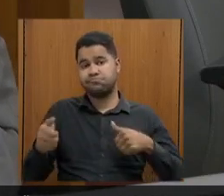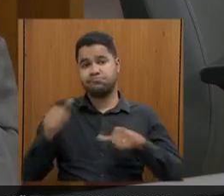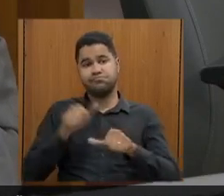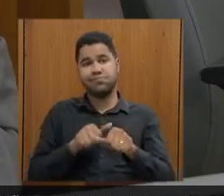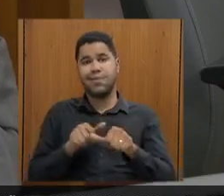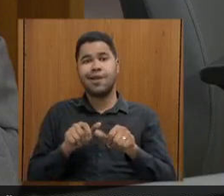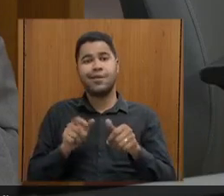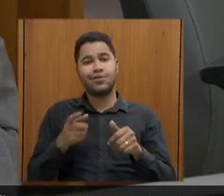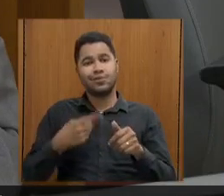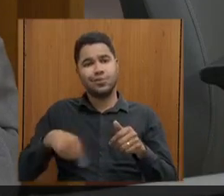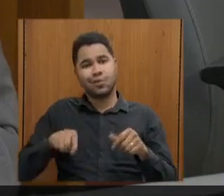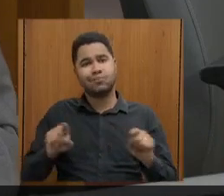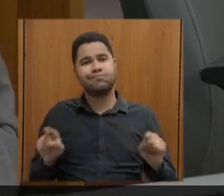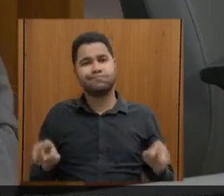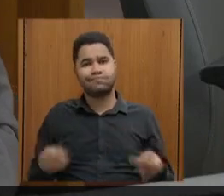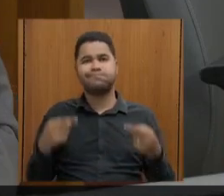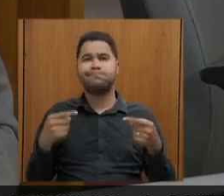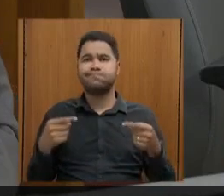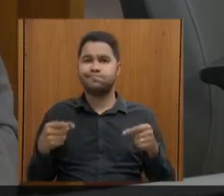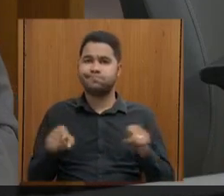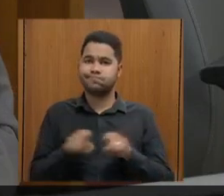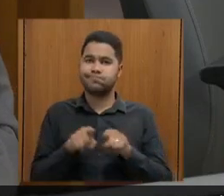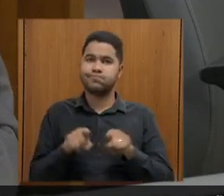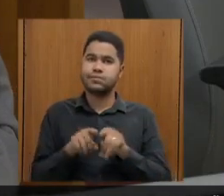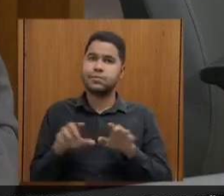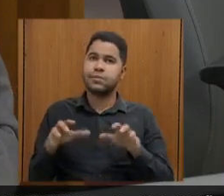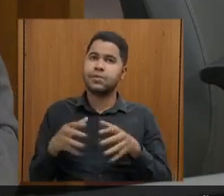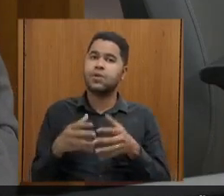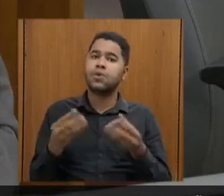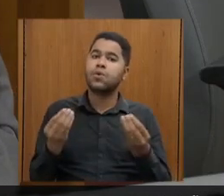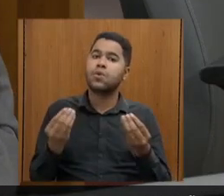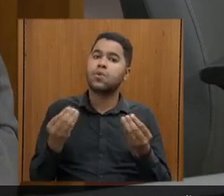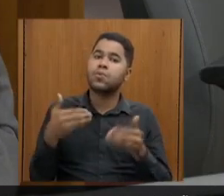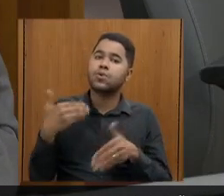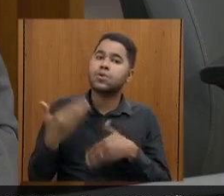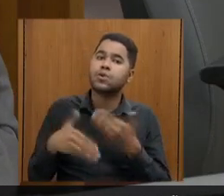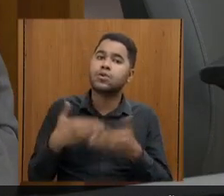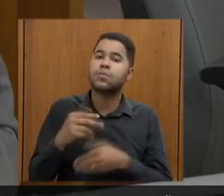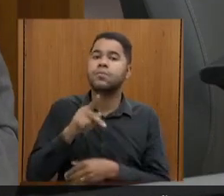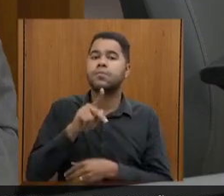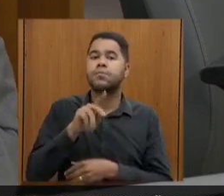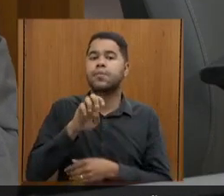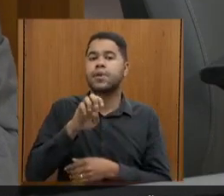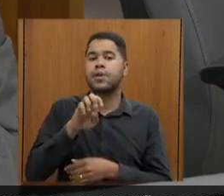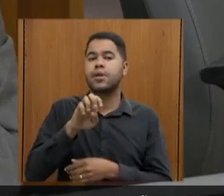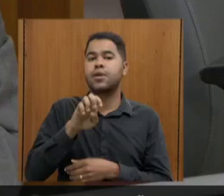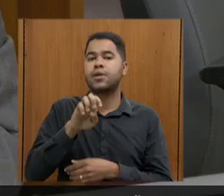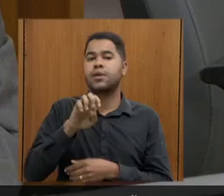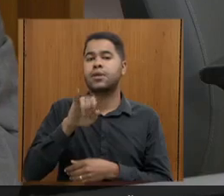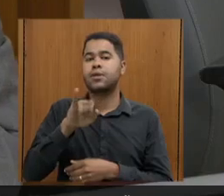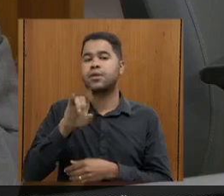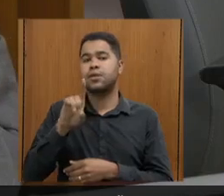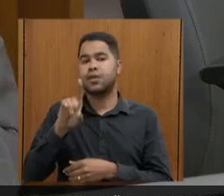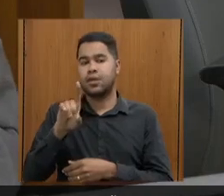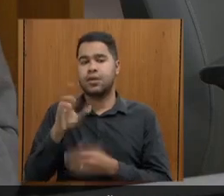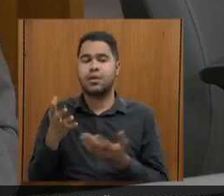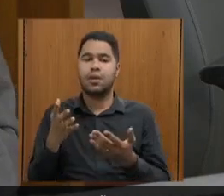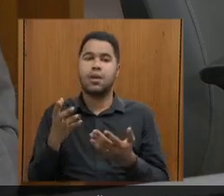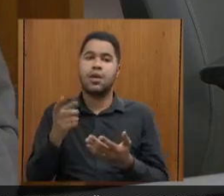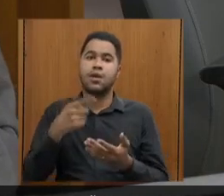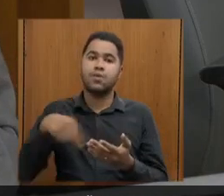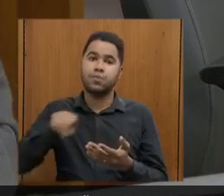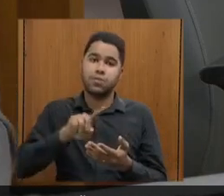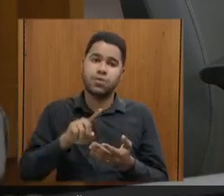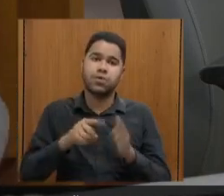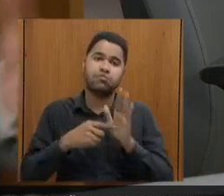que nós temos um desafio que fica aqui também para equipe como é que a gente desenvolve algum p&d alguma coisa eu acho que tanto o deputado Gil como o